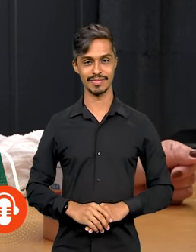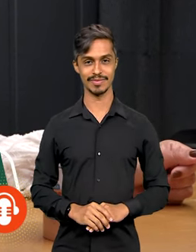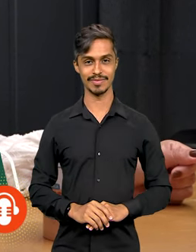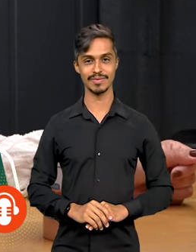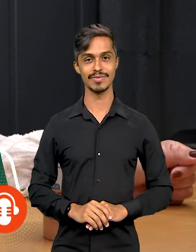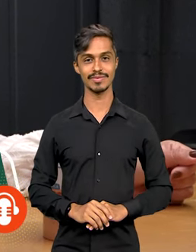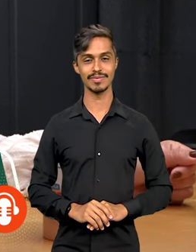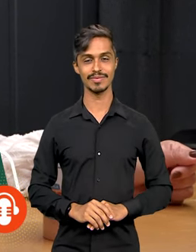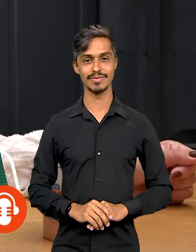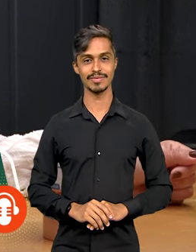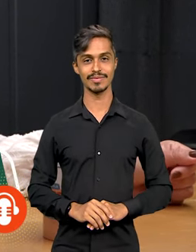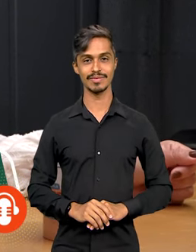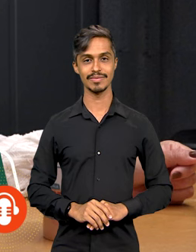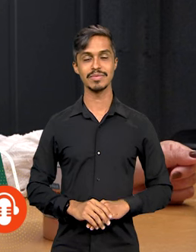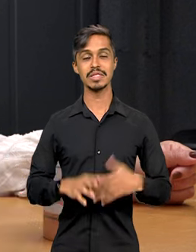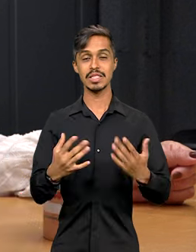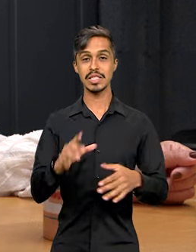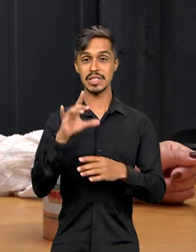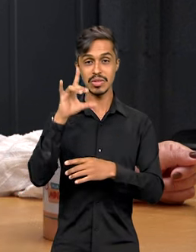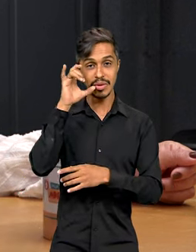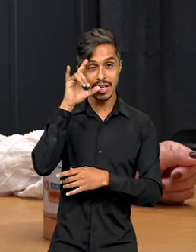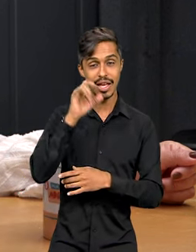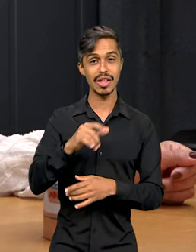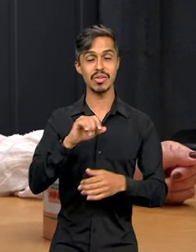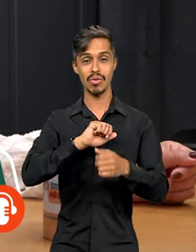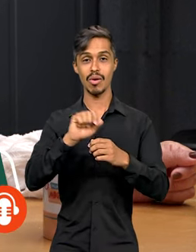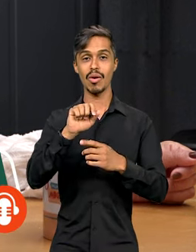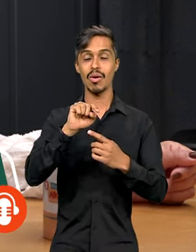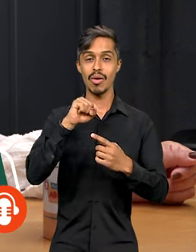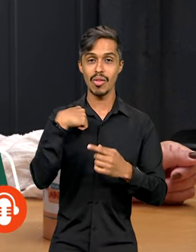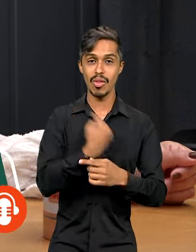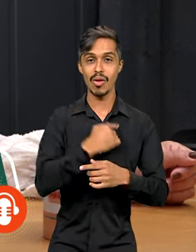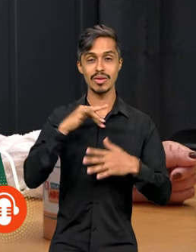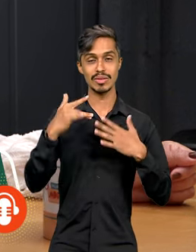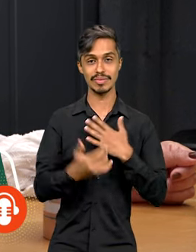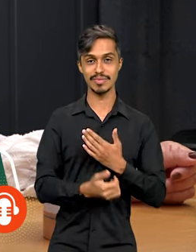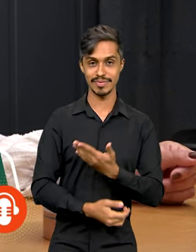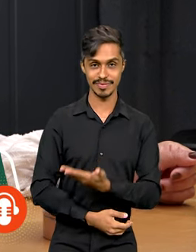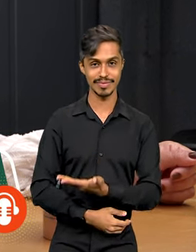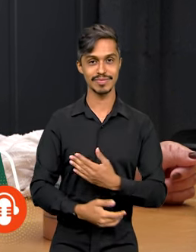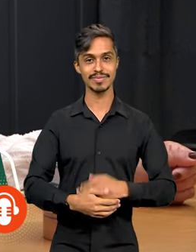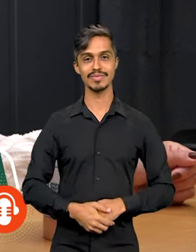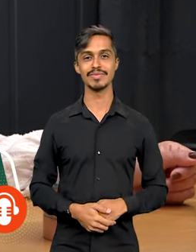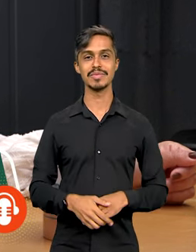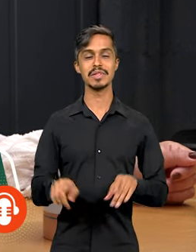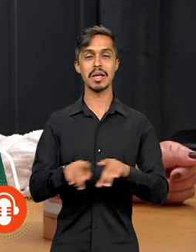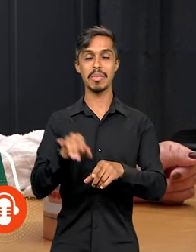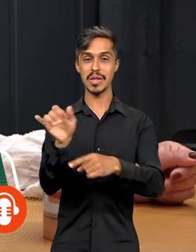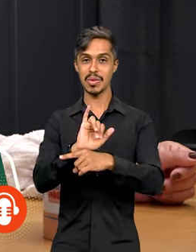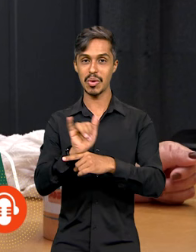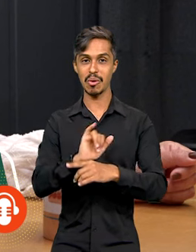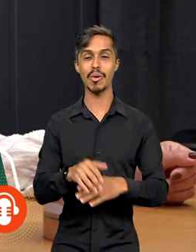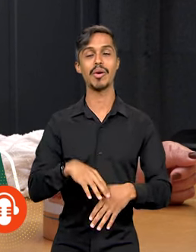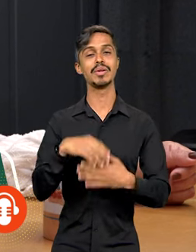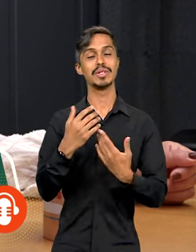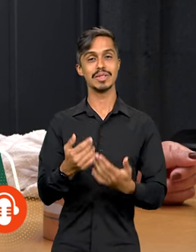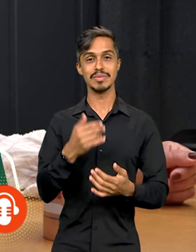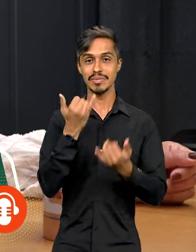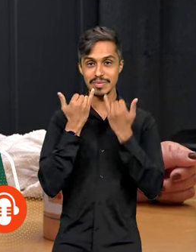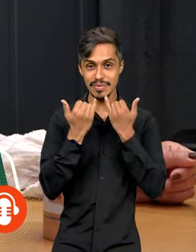Ministério do desenvolvemento Social no Instagram no @md sgbr no YouTube no